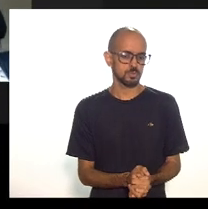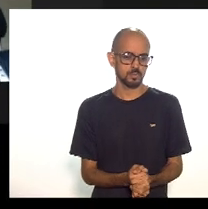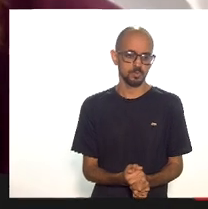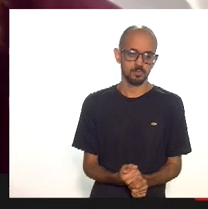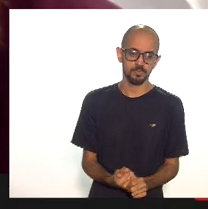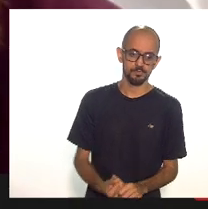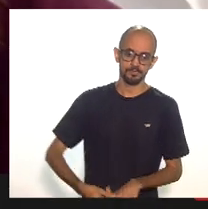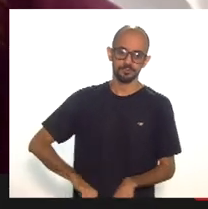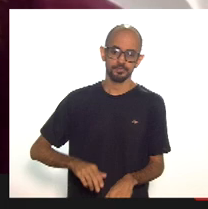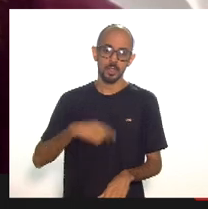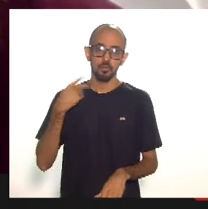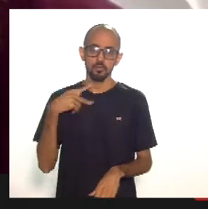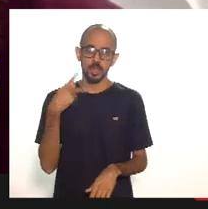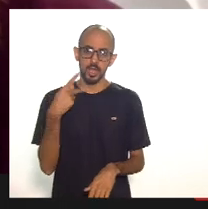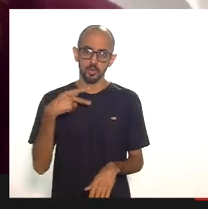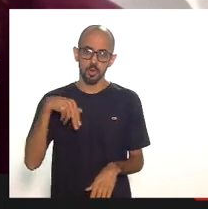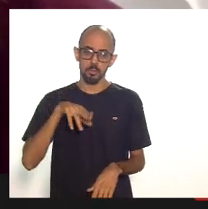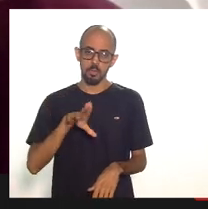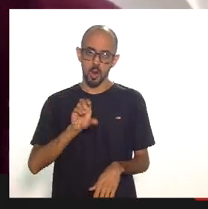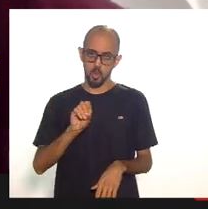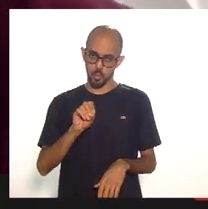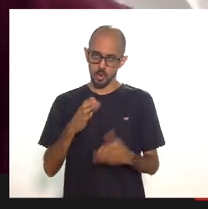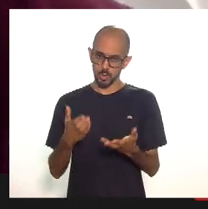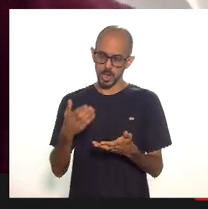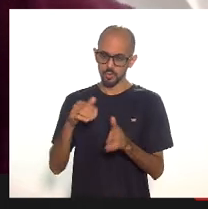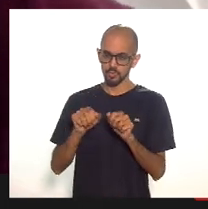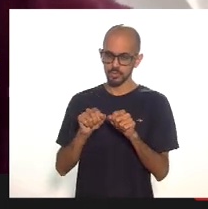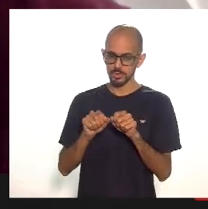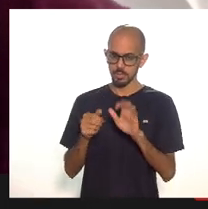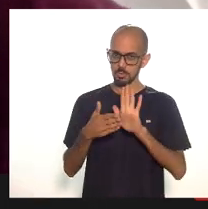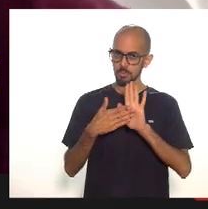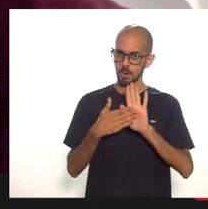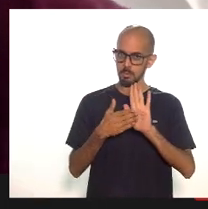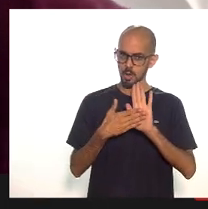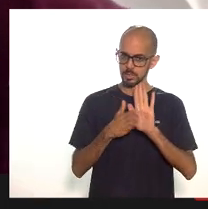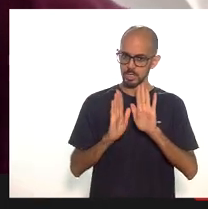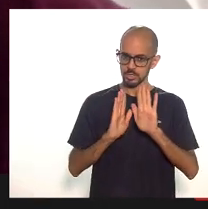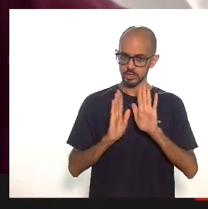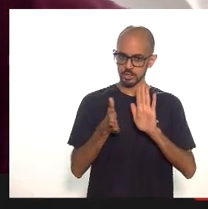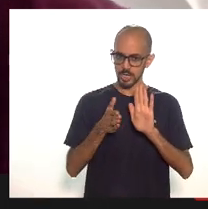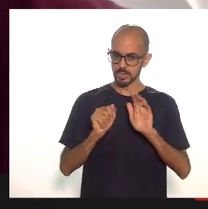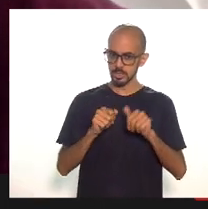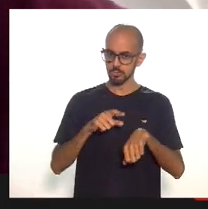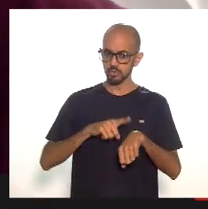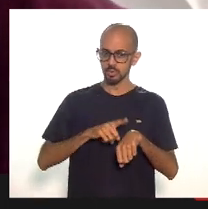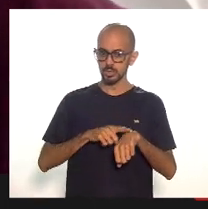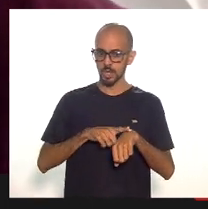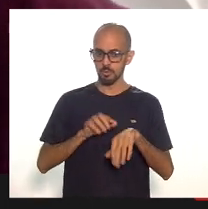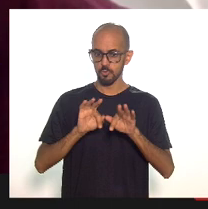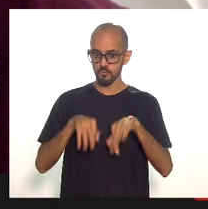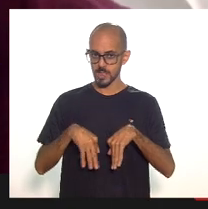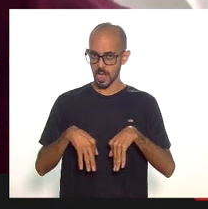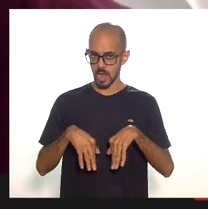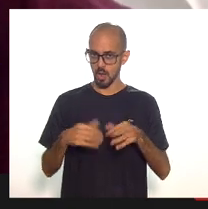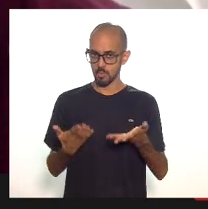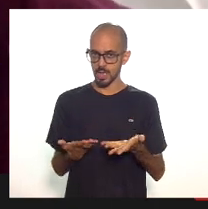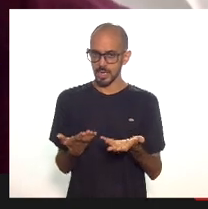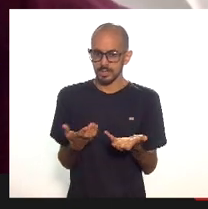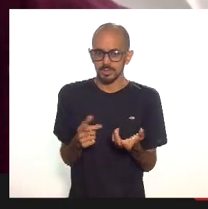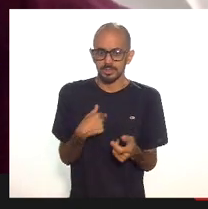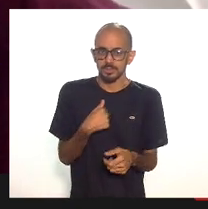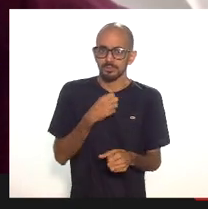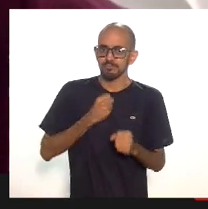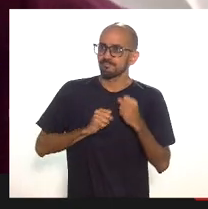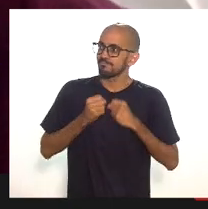Vereador Paulo Pinheiro, eu queria fazer uma proposta aqui. Nós já estamos exatamente no tempo final dessa audiência, mas me angustia não